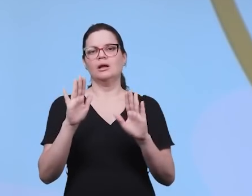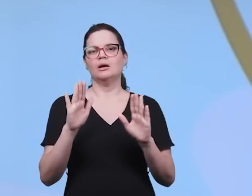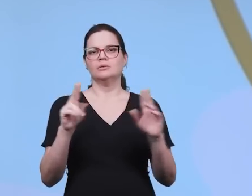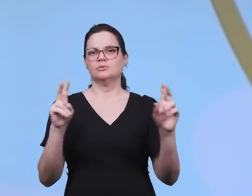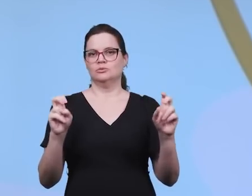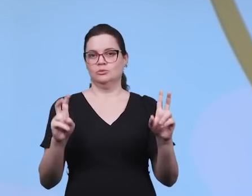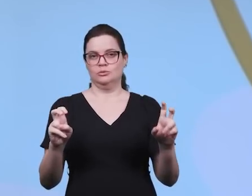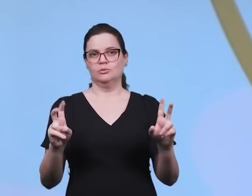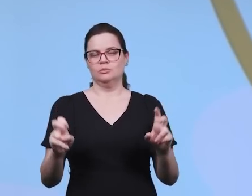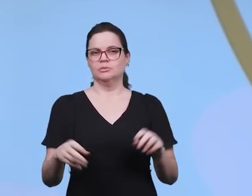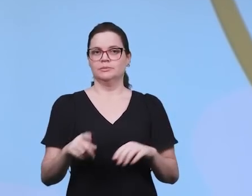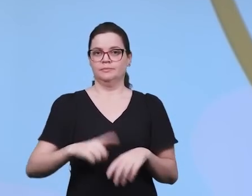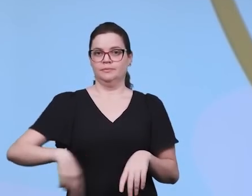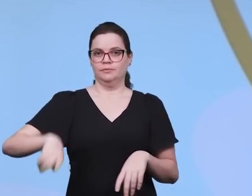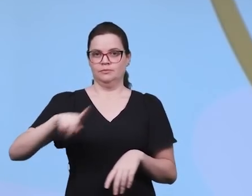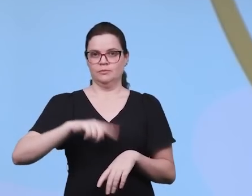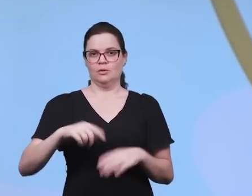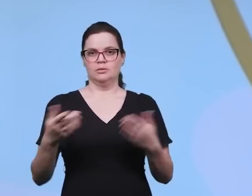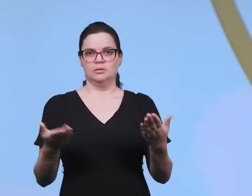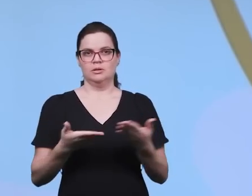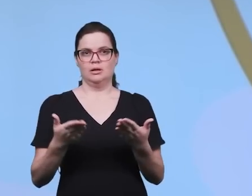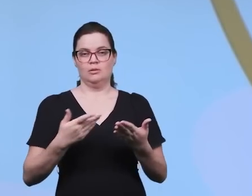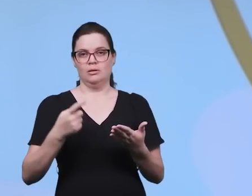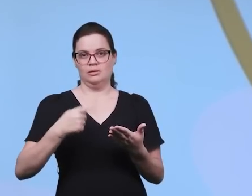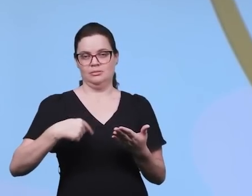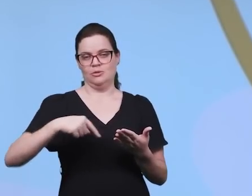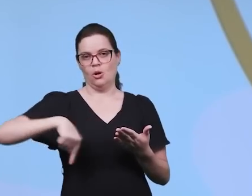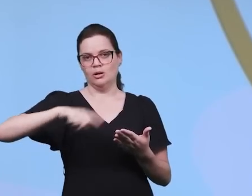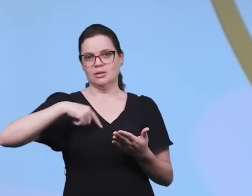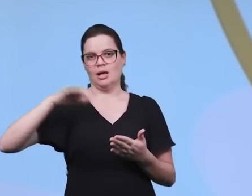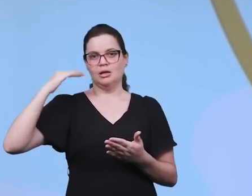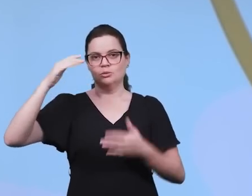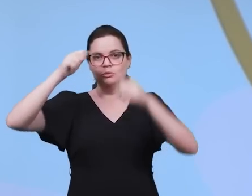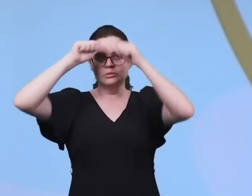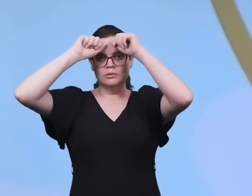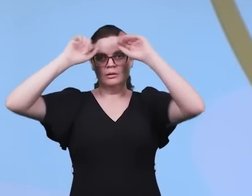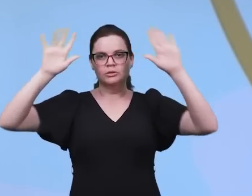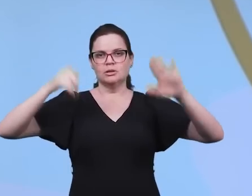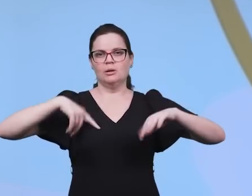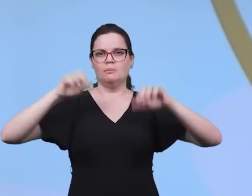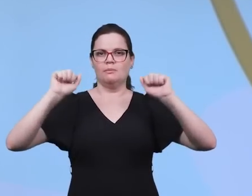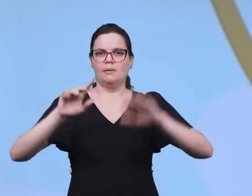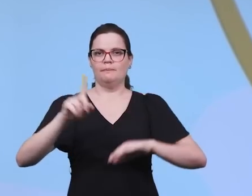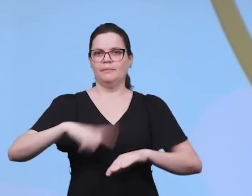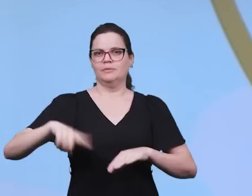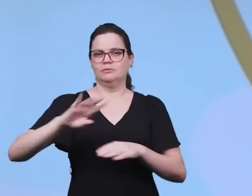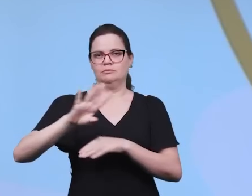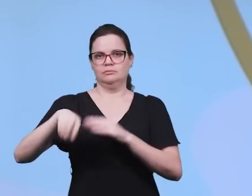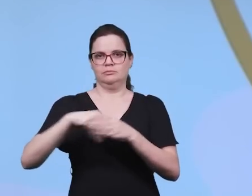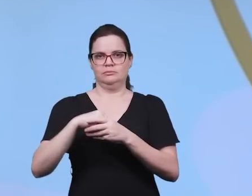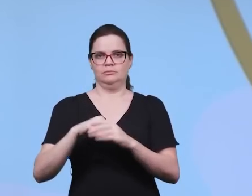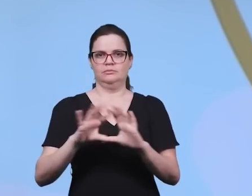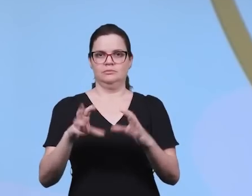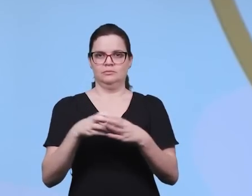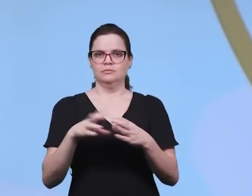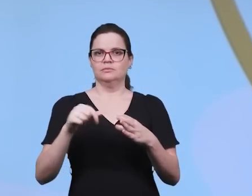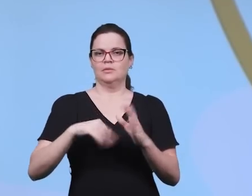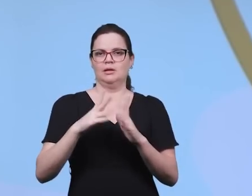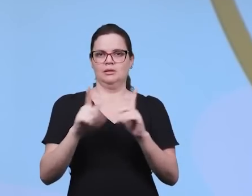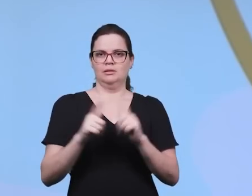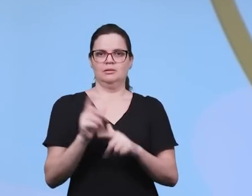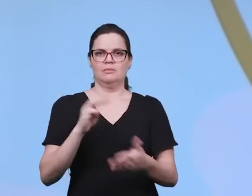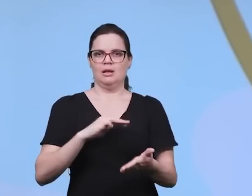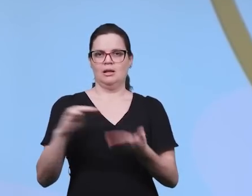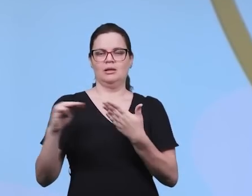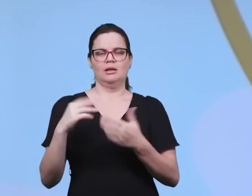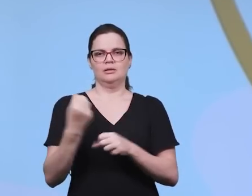entendimento. Então, para nós que estamos no espectro autista, tem sido uma bênção muito grande estarmos nesta tão grande